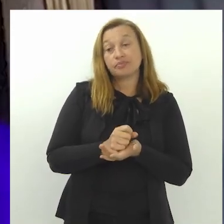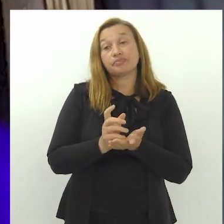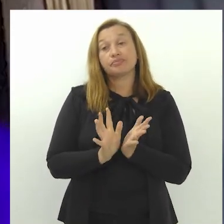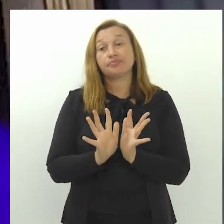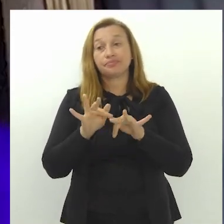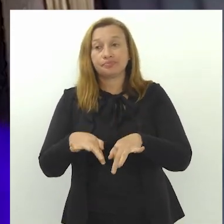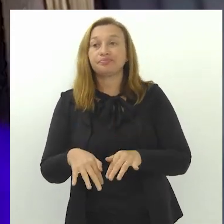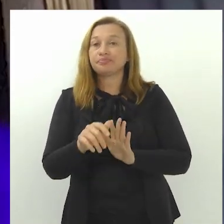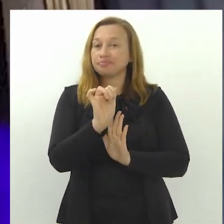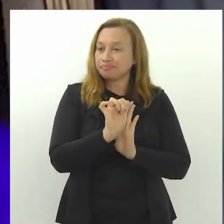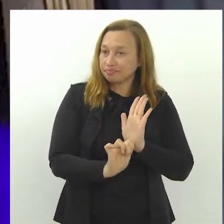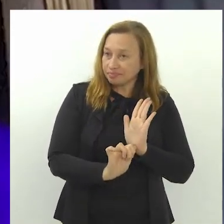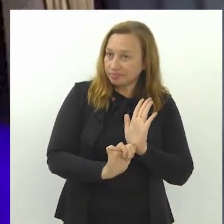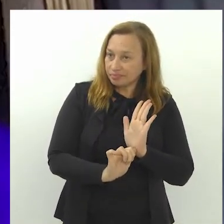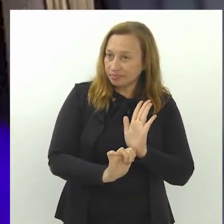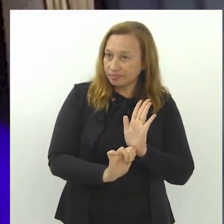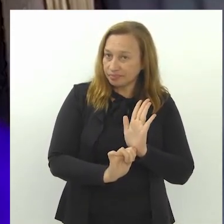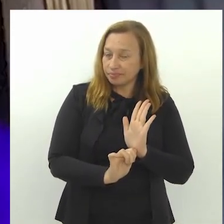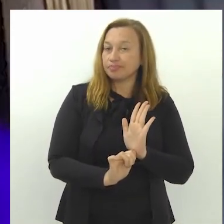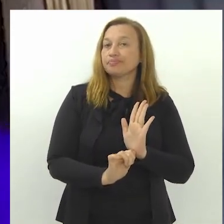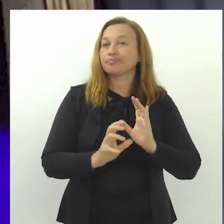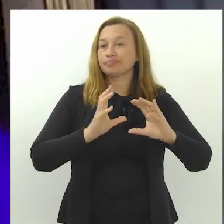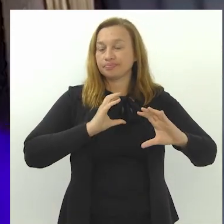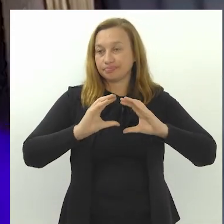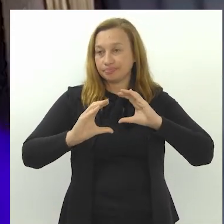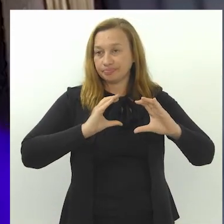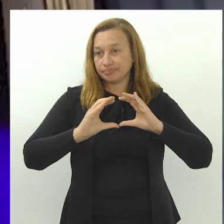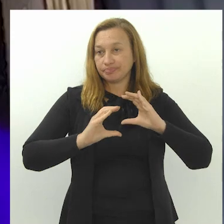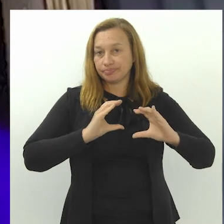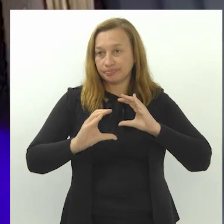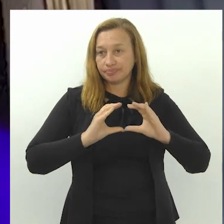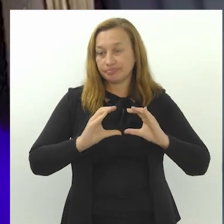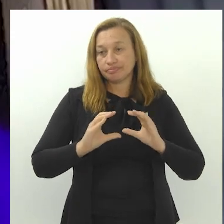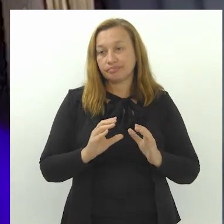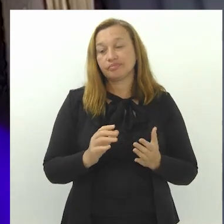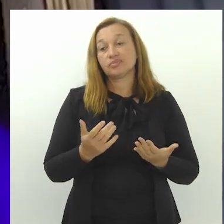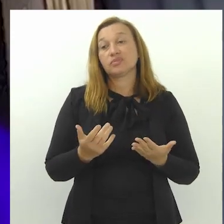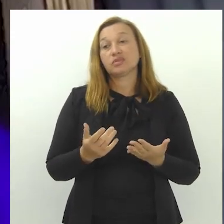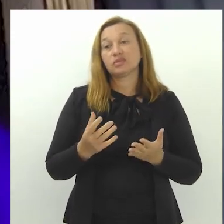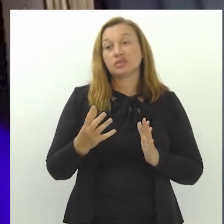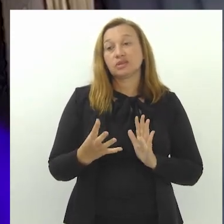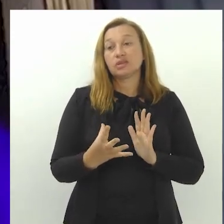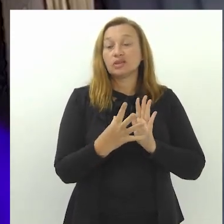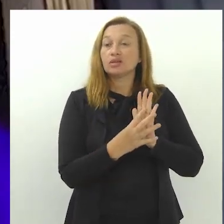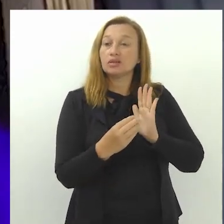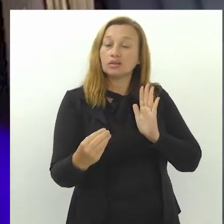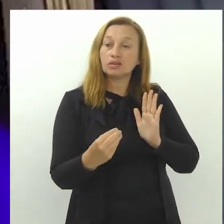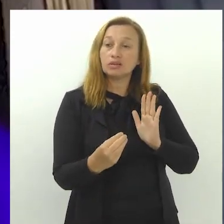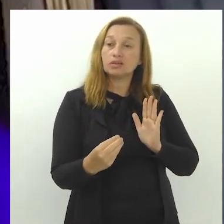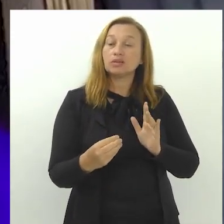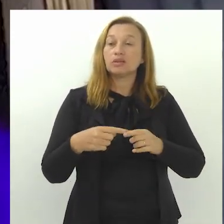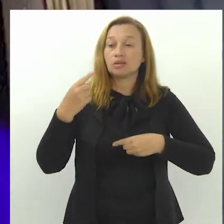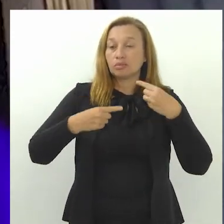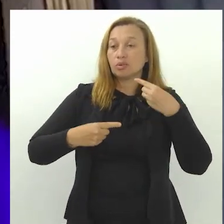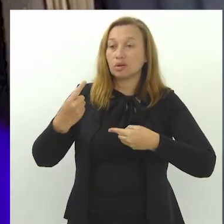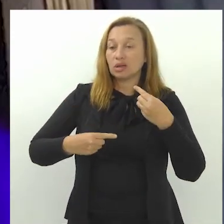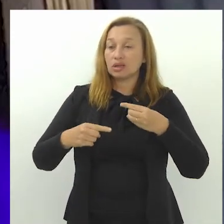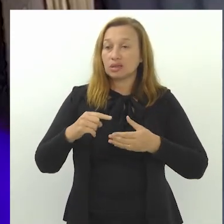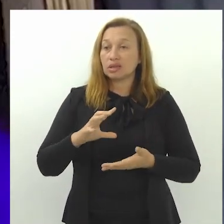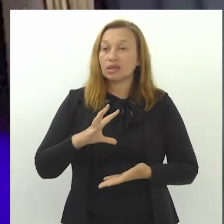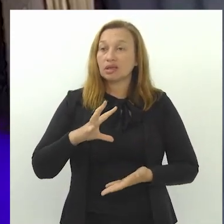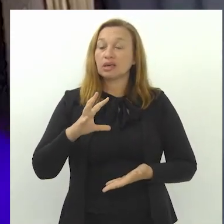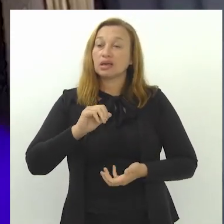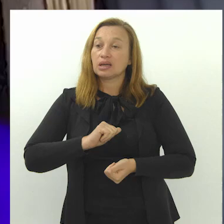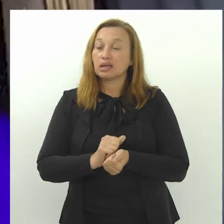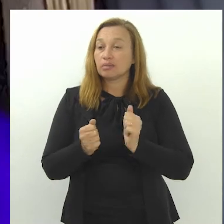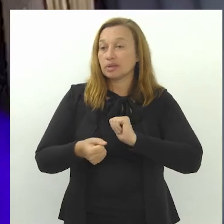a versão final dos relatórios, dos comunicados, e não necessariamente se refletem nas políticas que são adotadas pelos